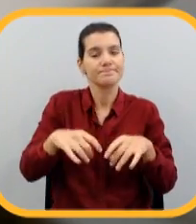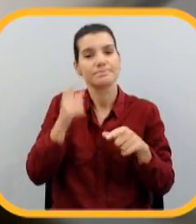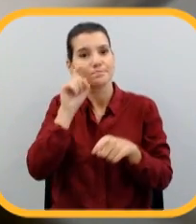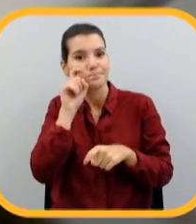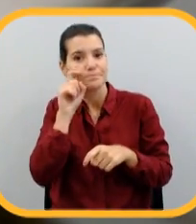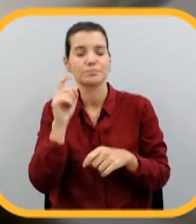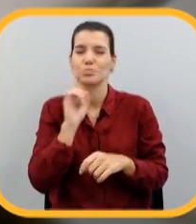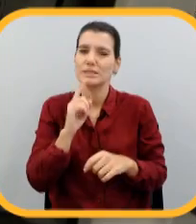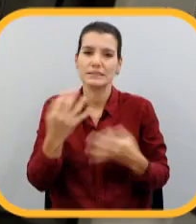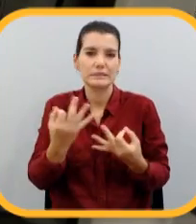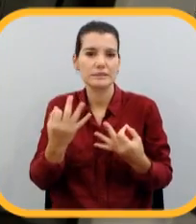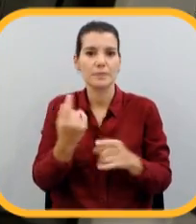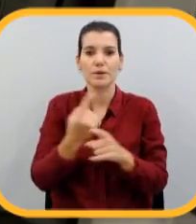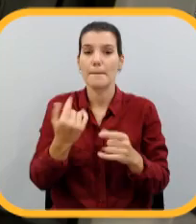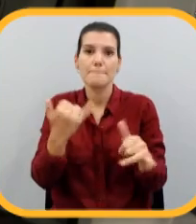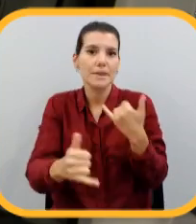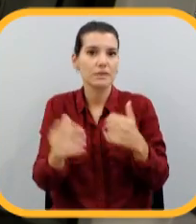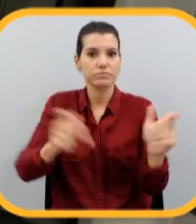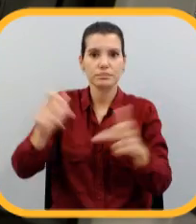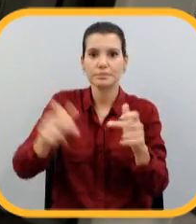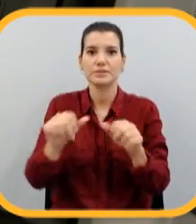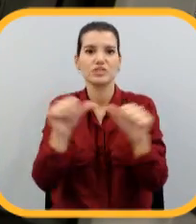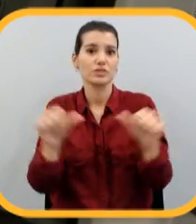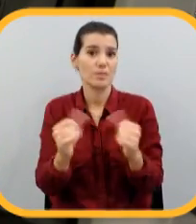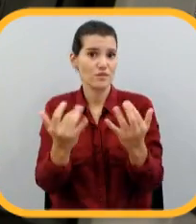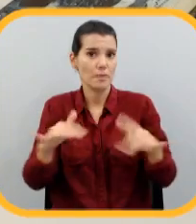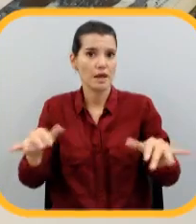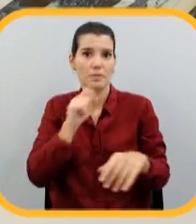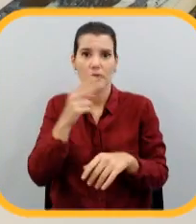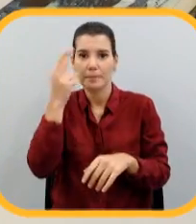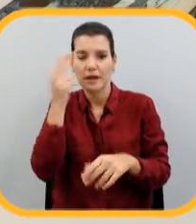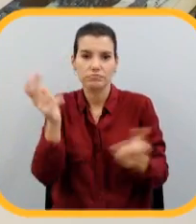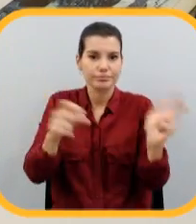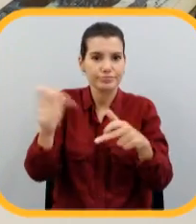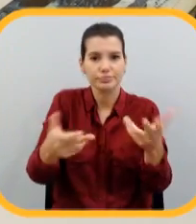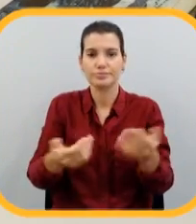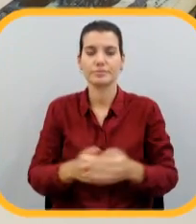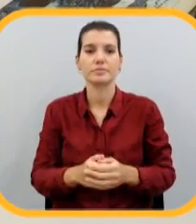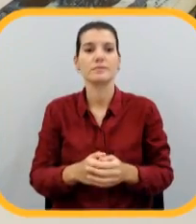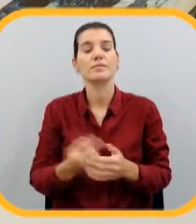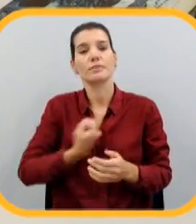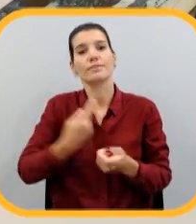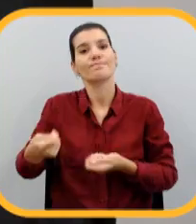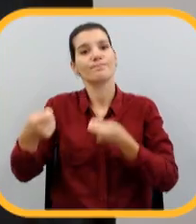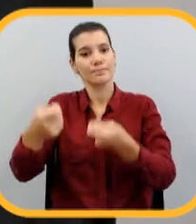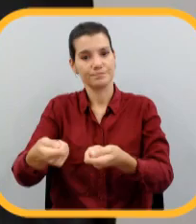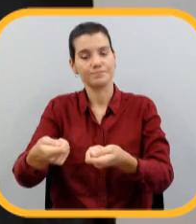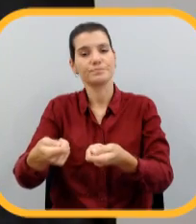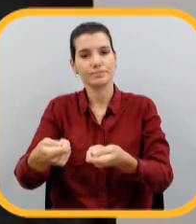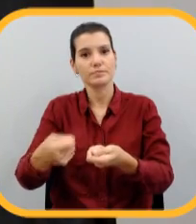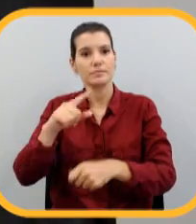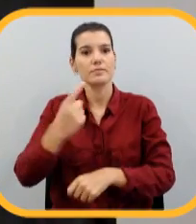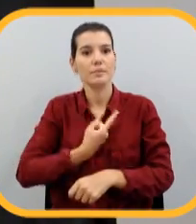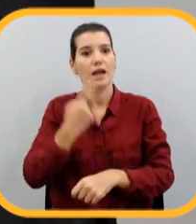de prevenção e proteção são essenciais no combate às mais variadas ameaças do que os sistemas informáticos são alvo. Temos que fazer, além